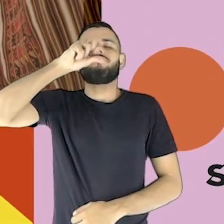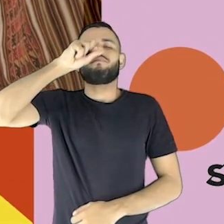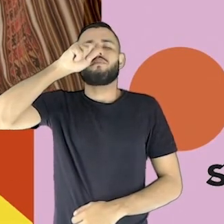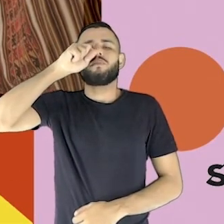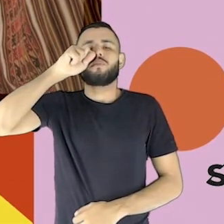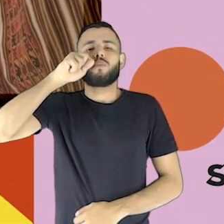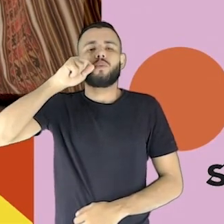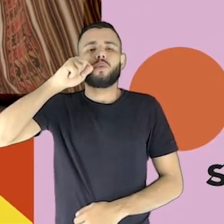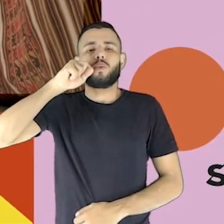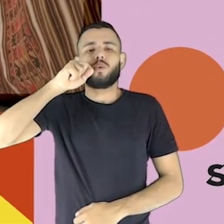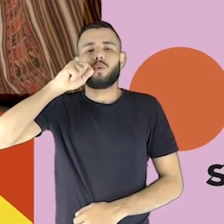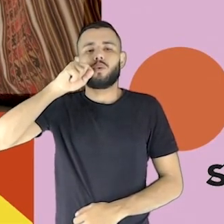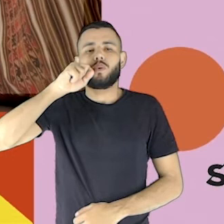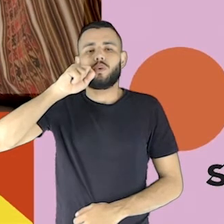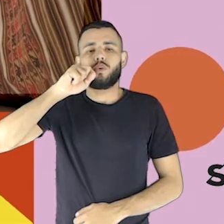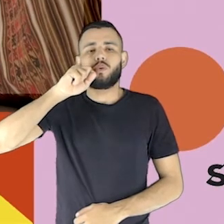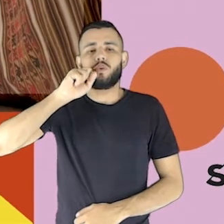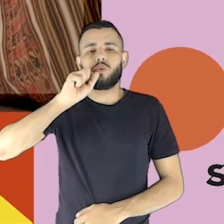E alivia.